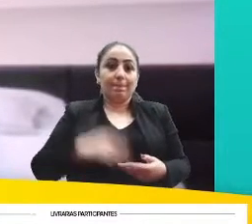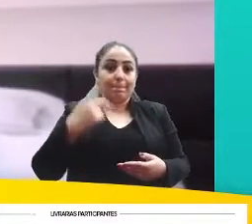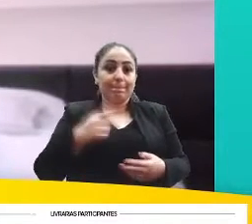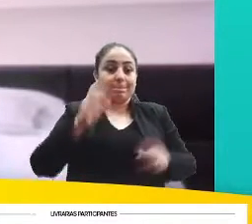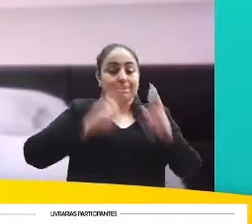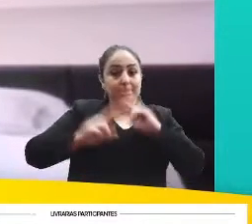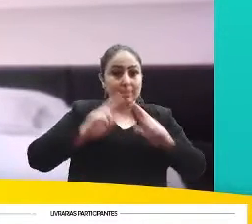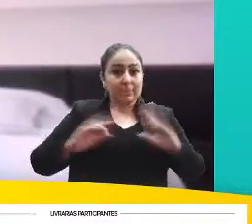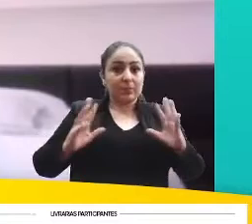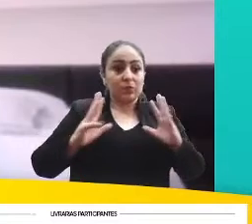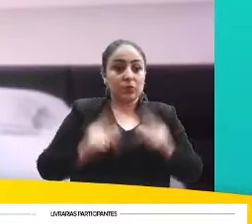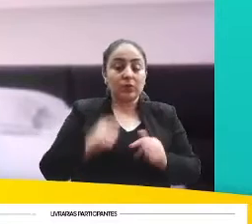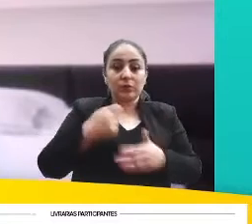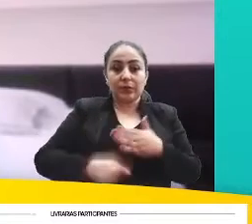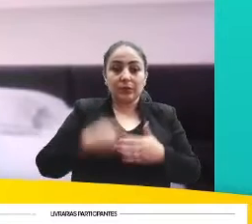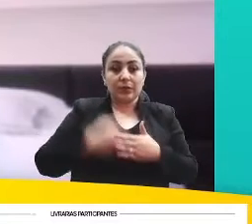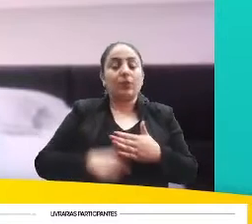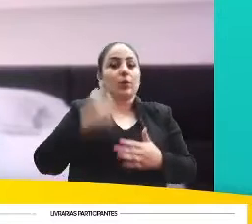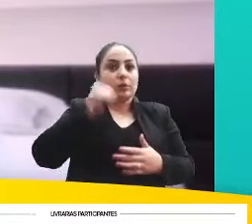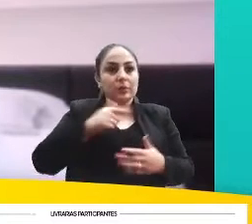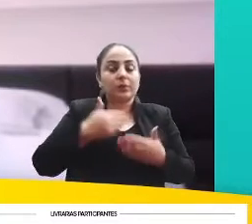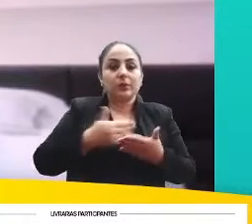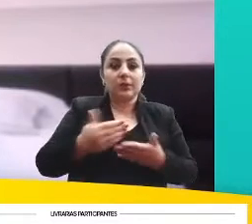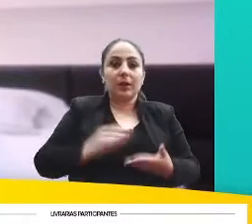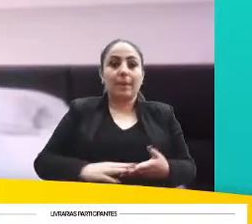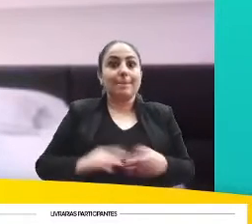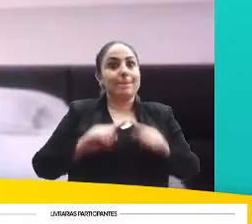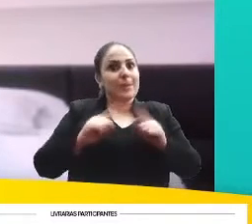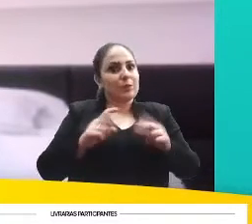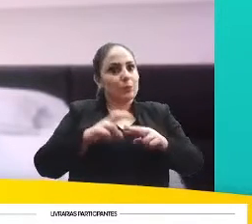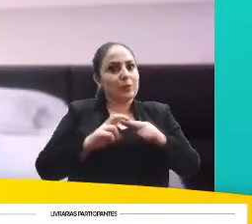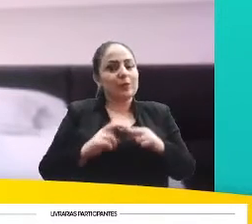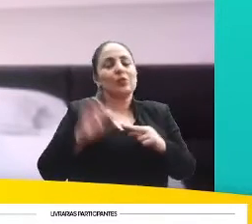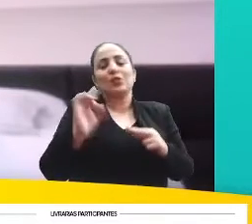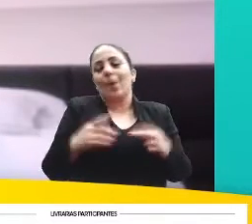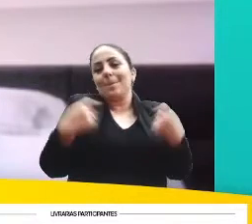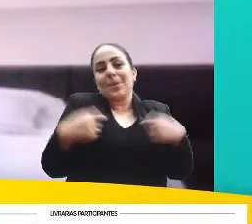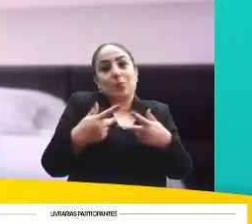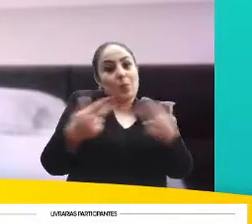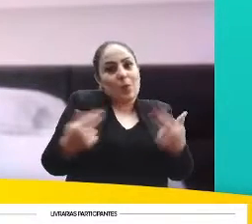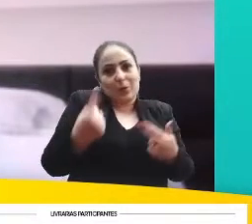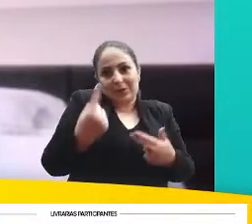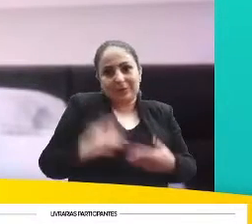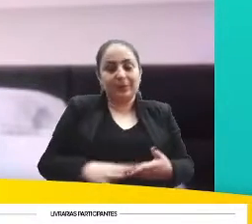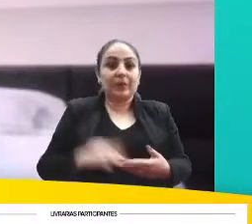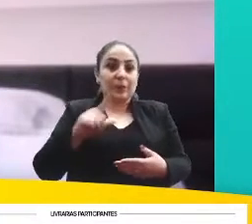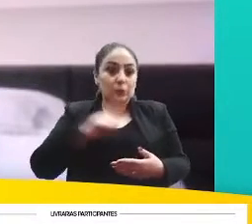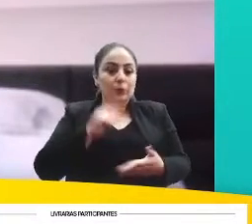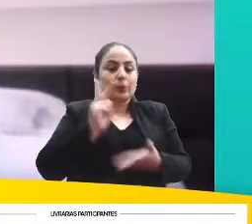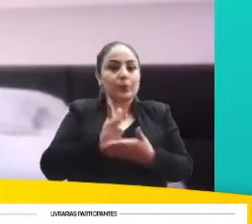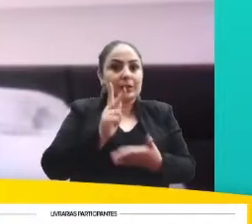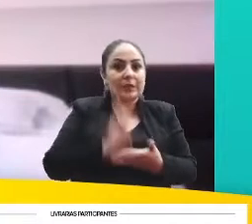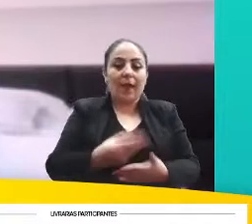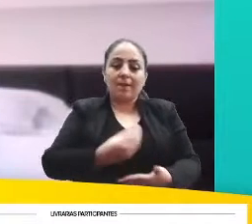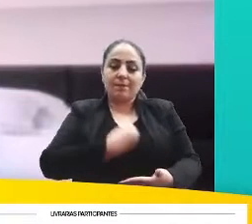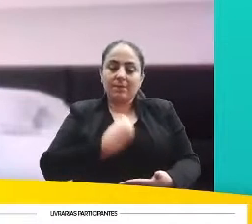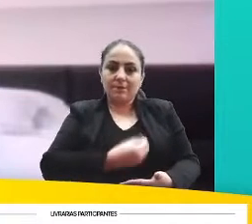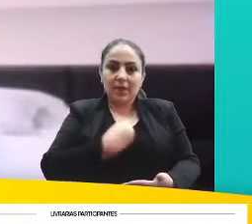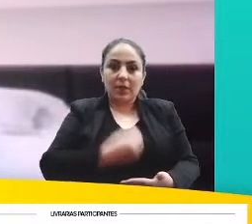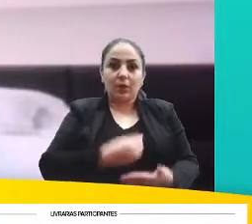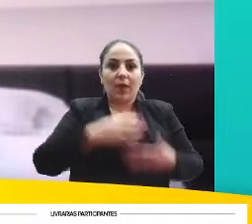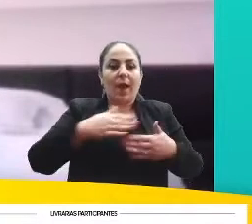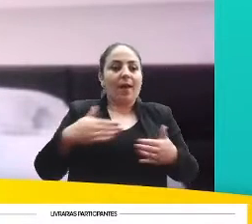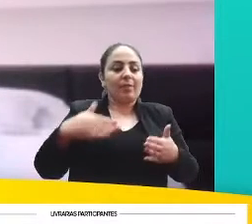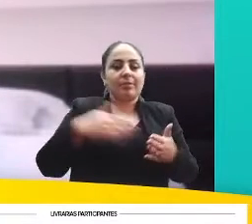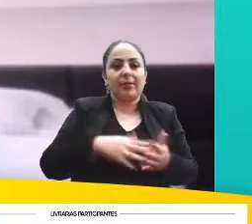tuas respostas que tu procurava vão surgir, mas para isso, amigo, só precisa de uma coisa, que tu te mantenha vivo